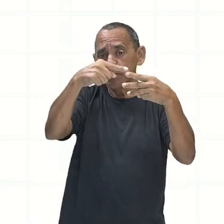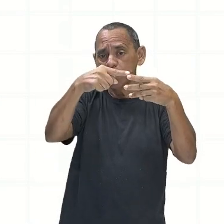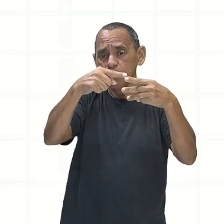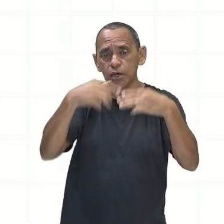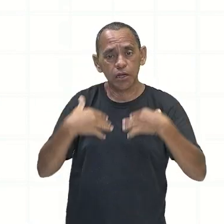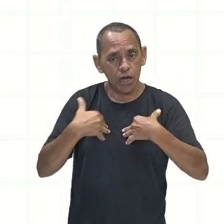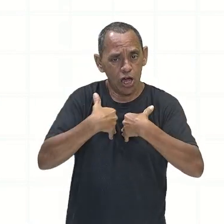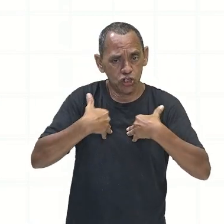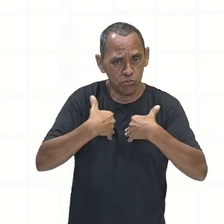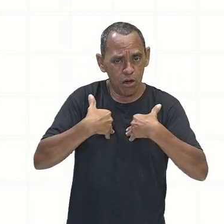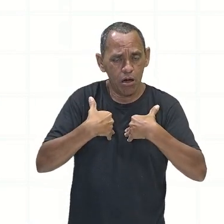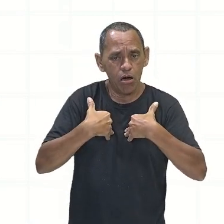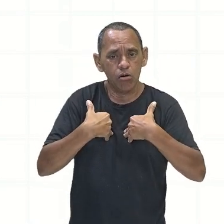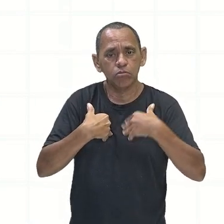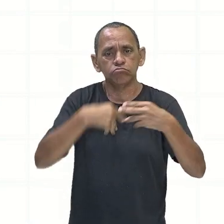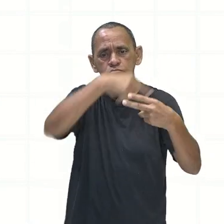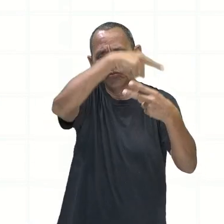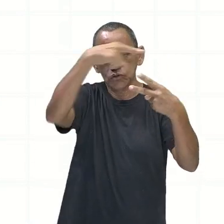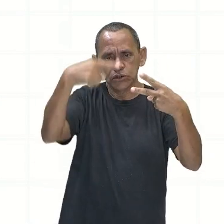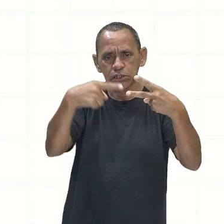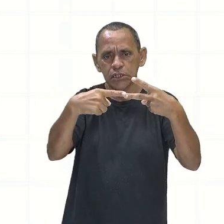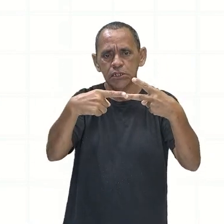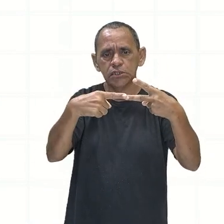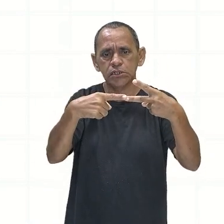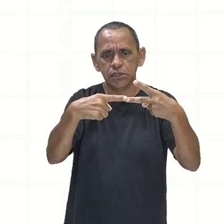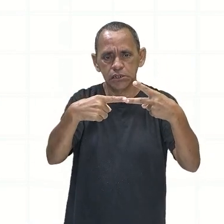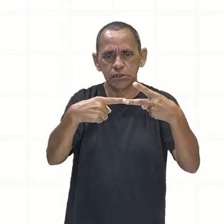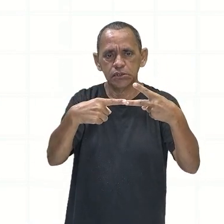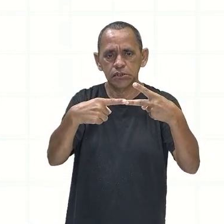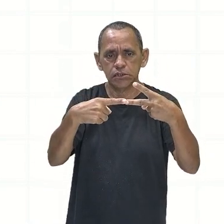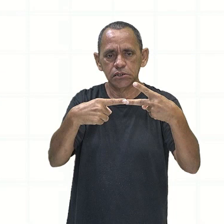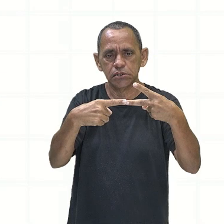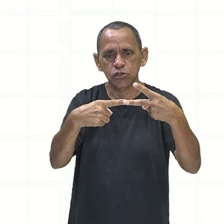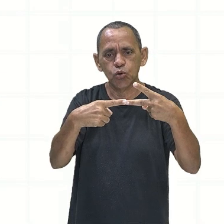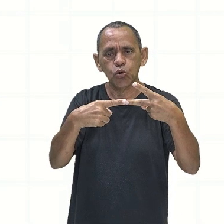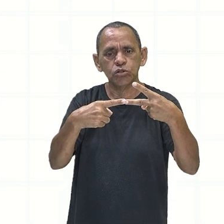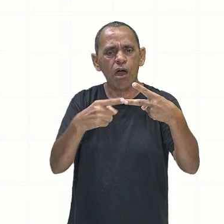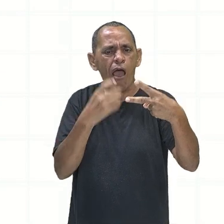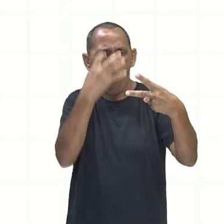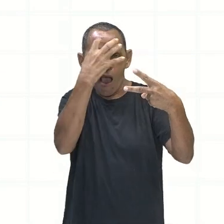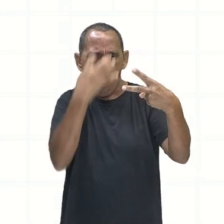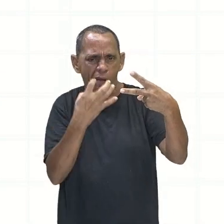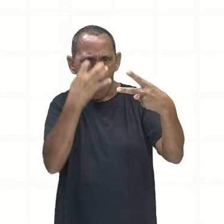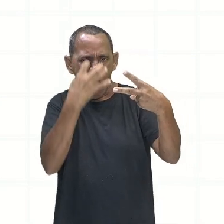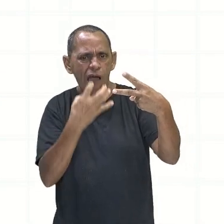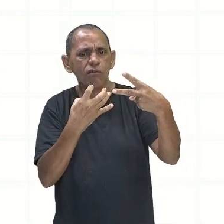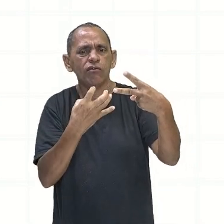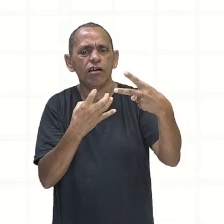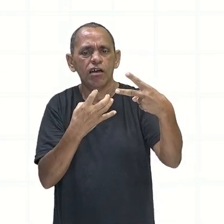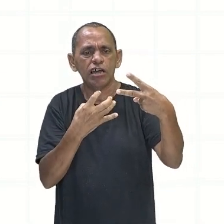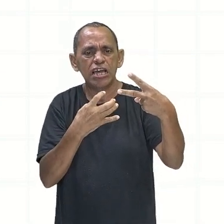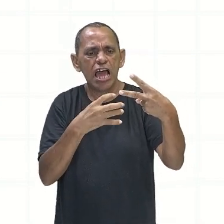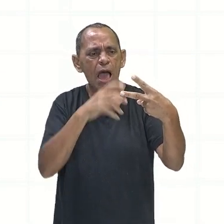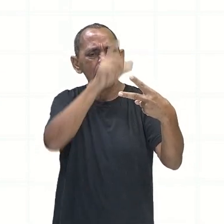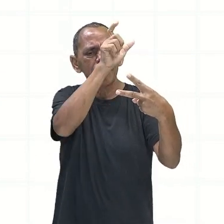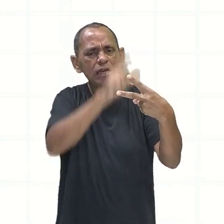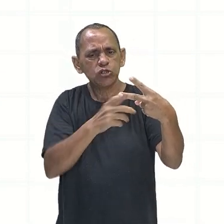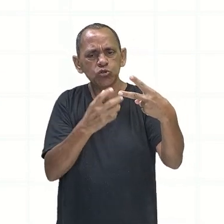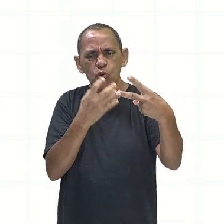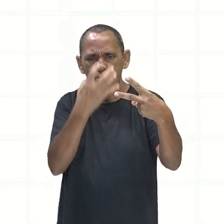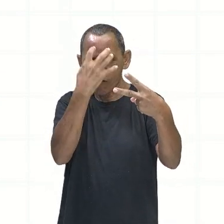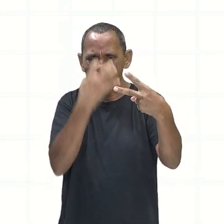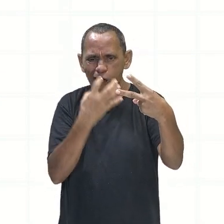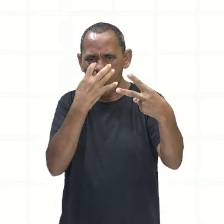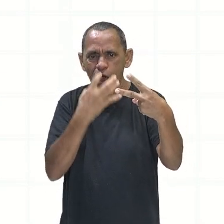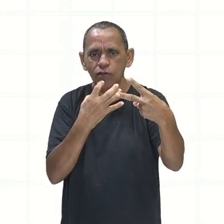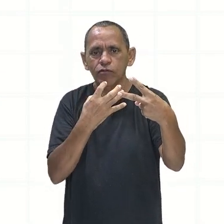né? Do que significa a palavra fera relacionada ao animal. Nos 2 últimos exemplos, a gente vai perceber que muda completamente o